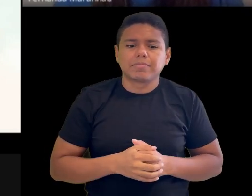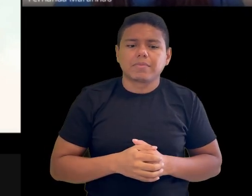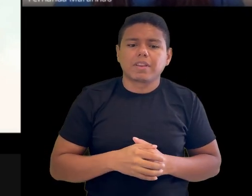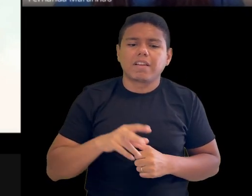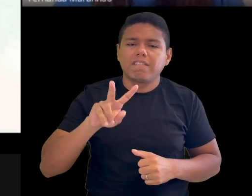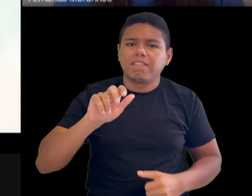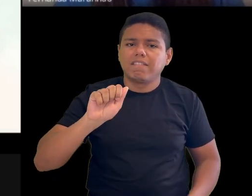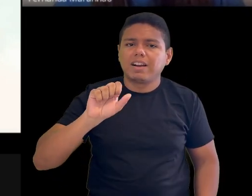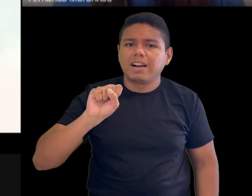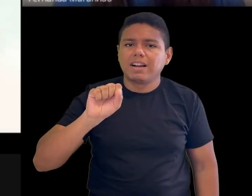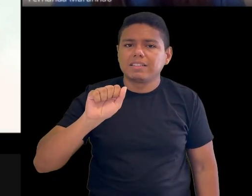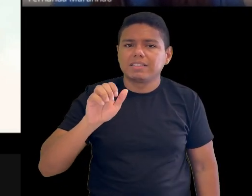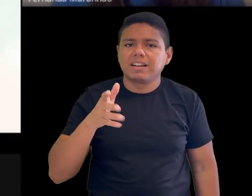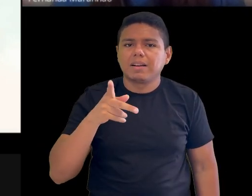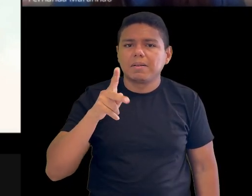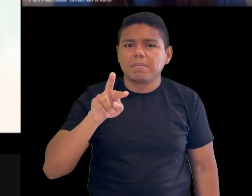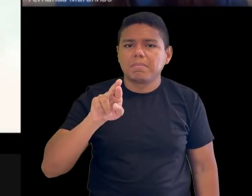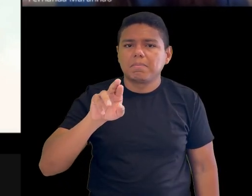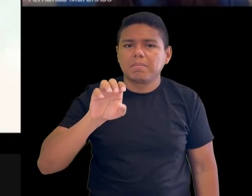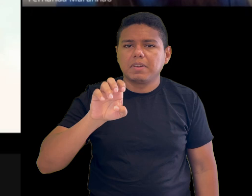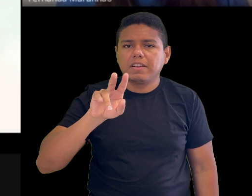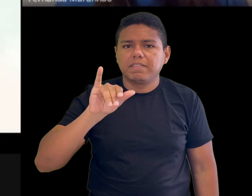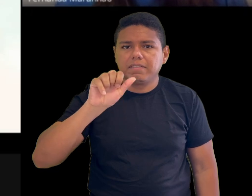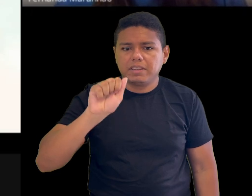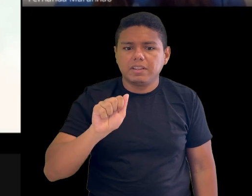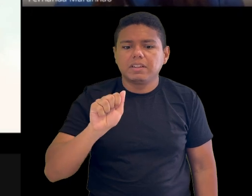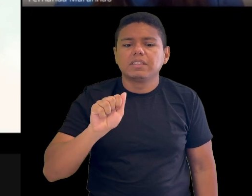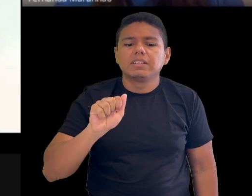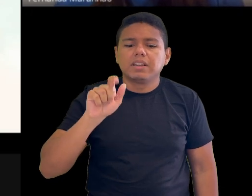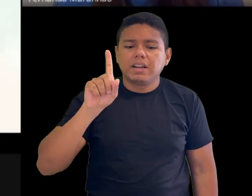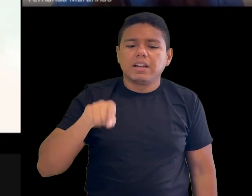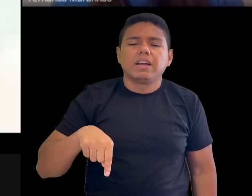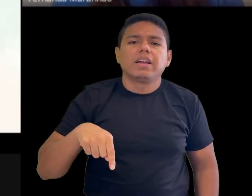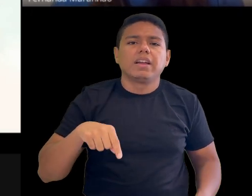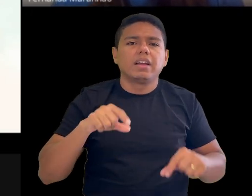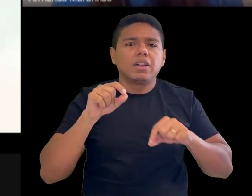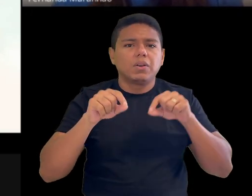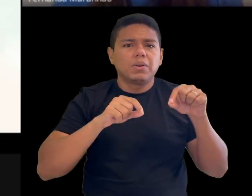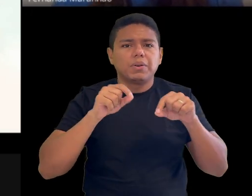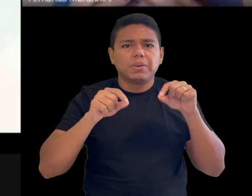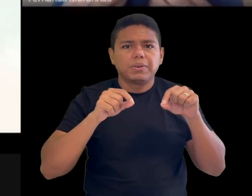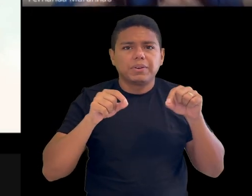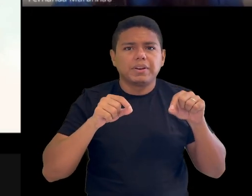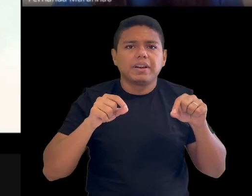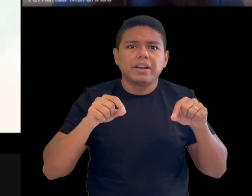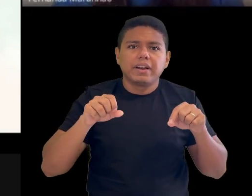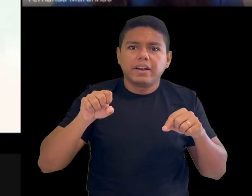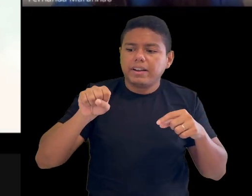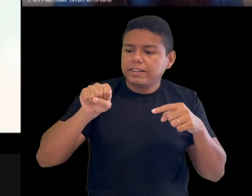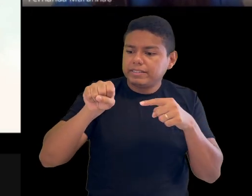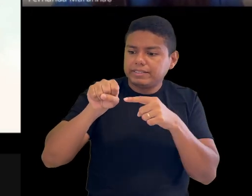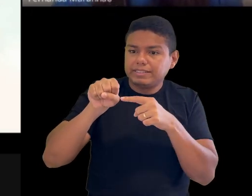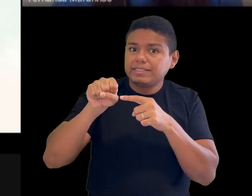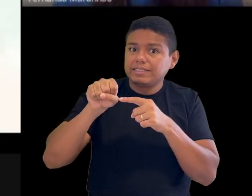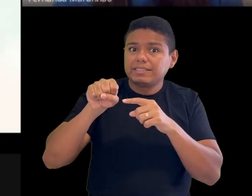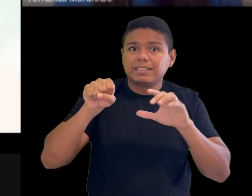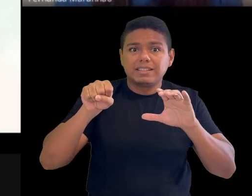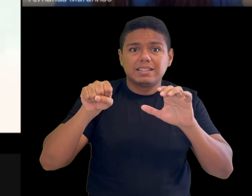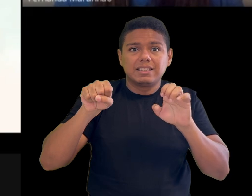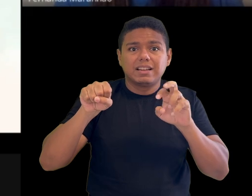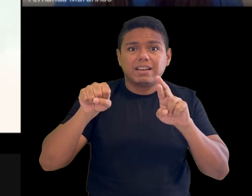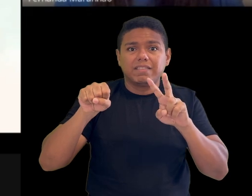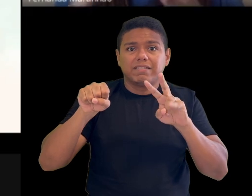do cordão com uma inseção cruzando o orifício cervical interno. Então, quando que vai acontecer dos